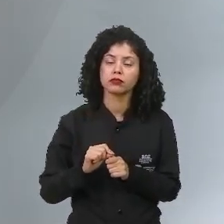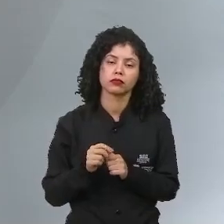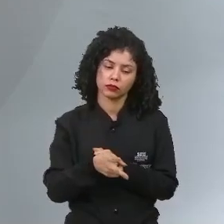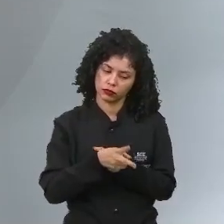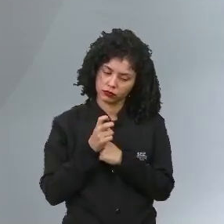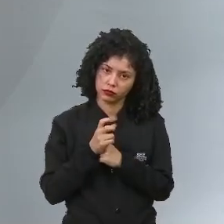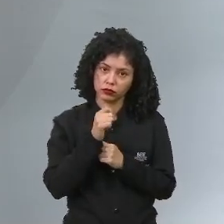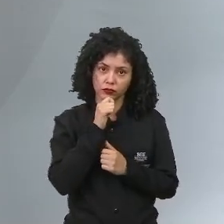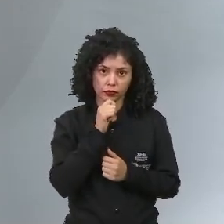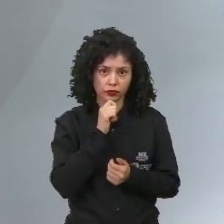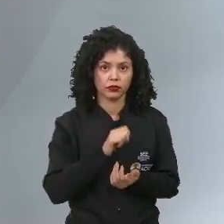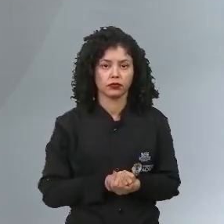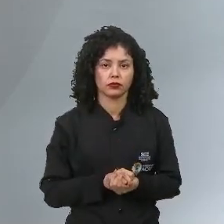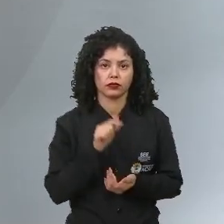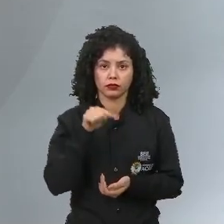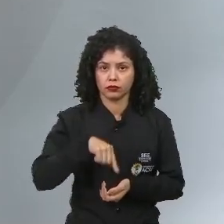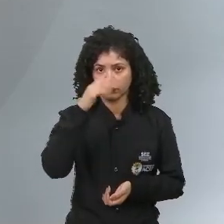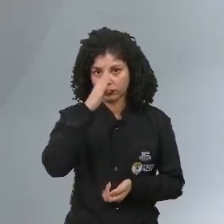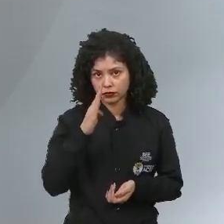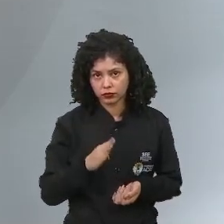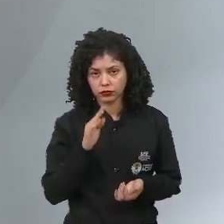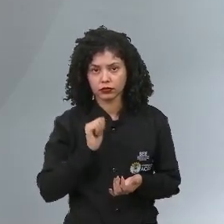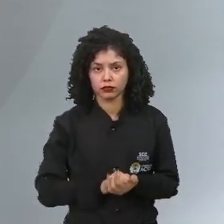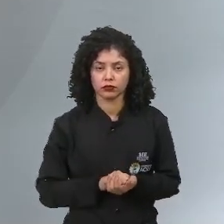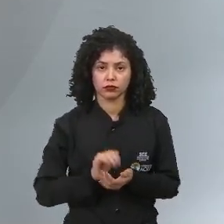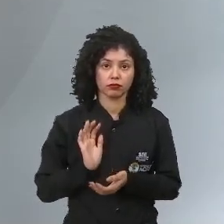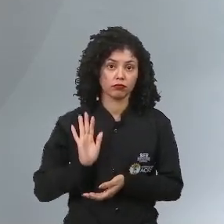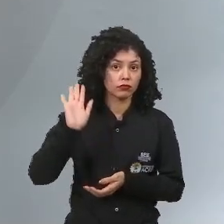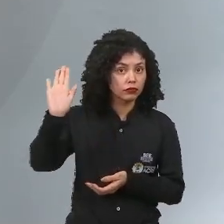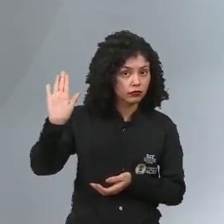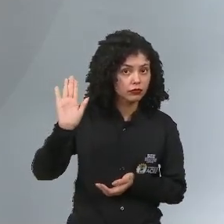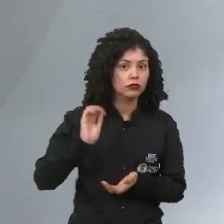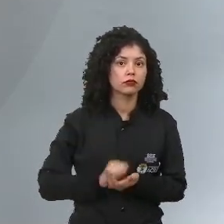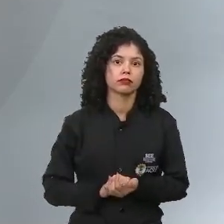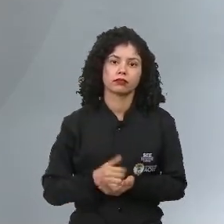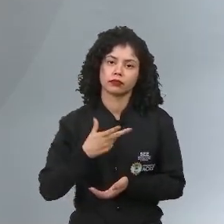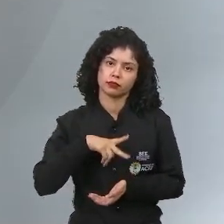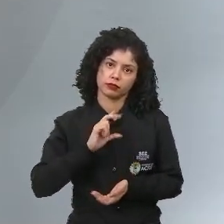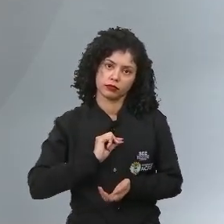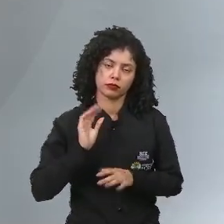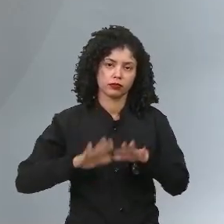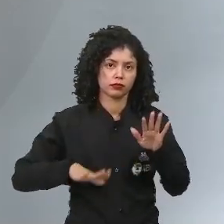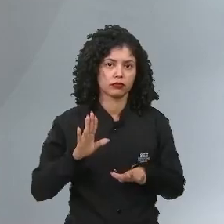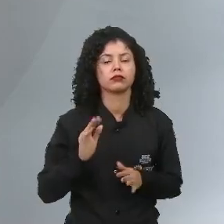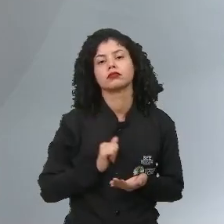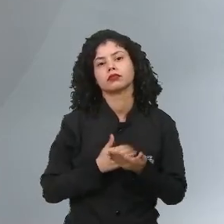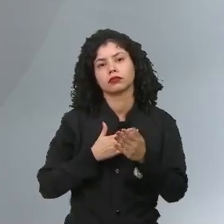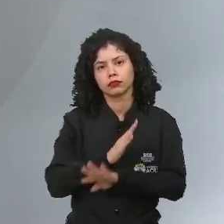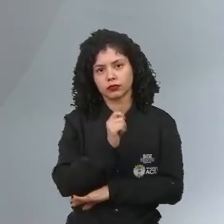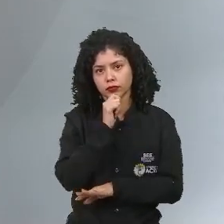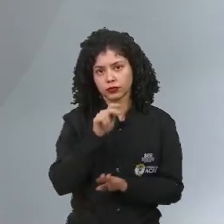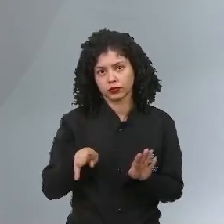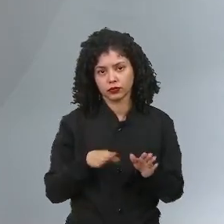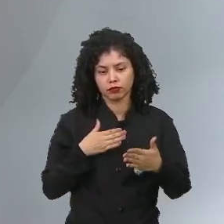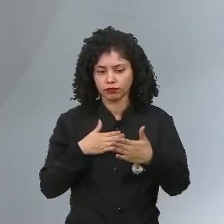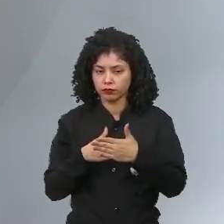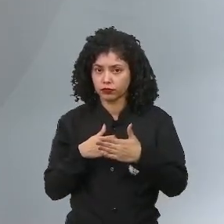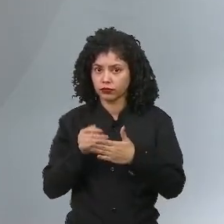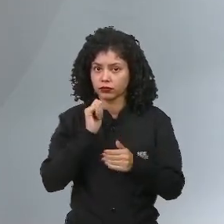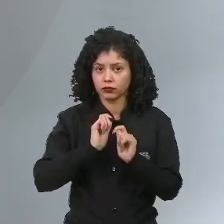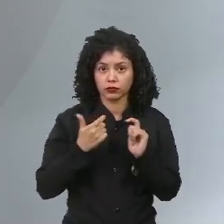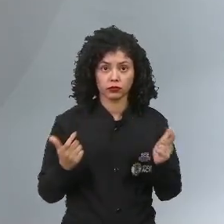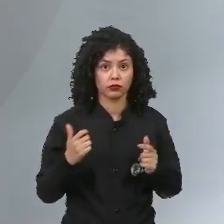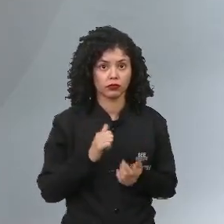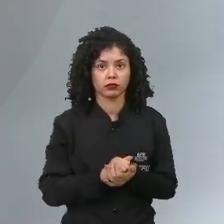e extraído aqui no Brasil, teria que ficar para Portugal, mas muitas vezes eles ultrapassavam esse limite. Então, altos